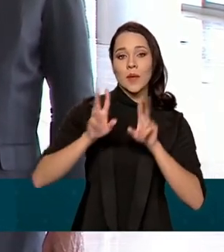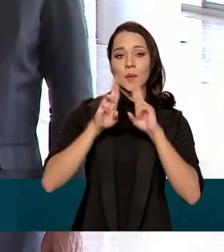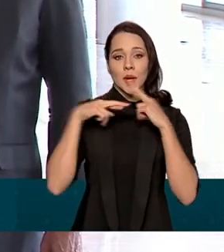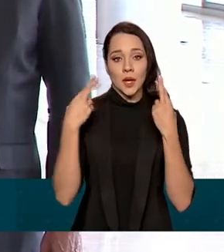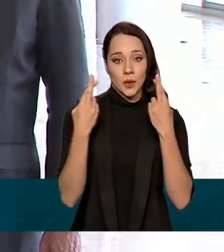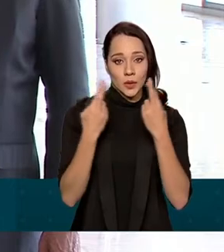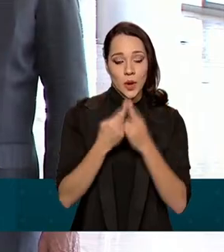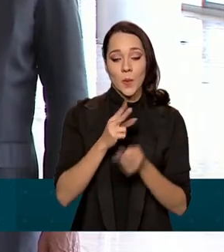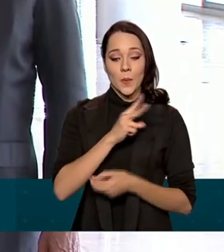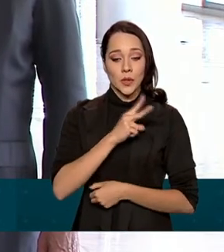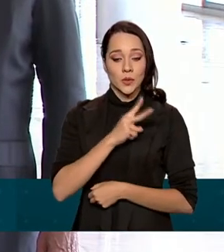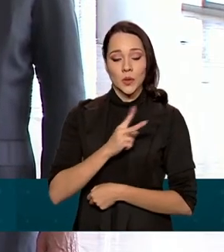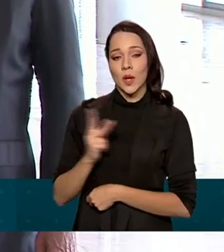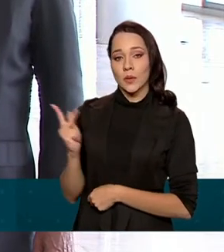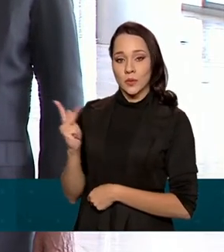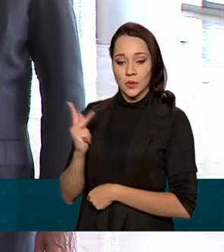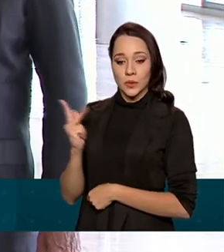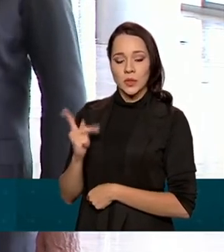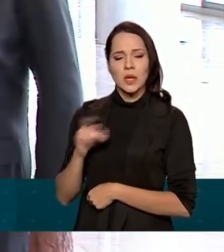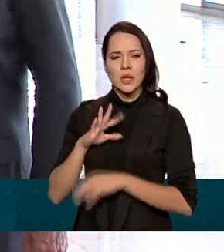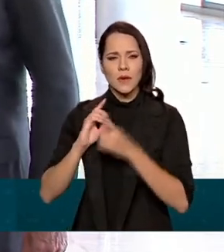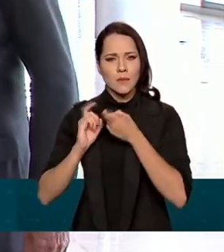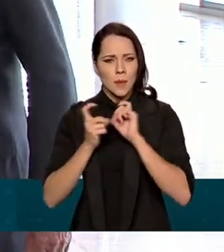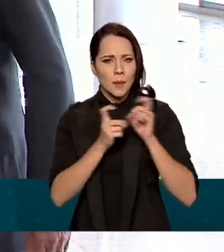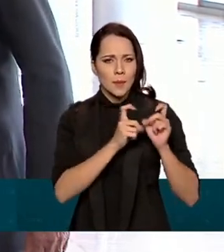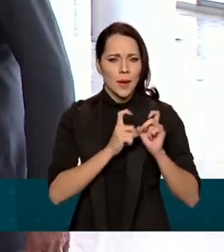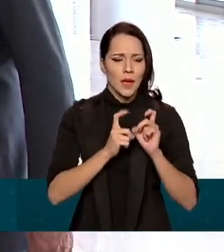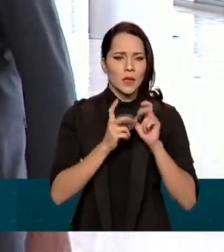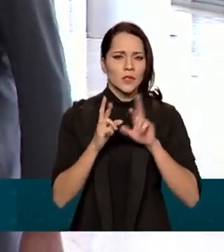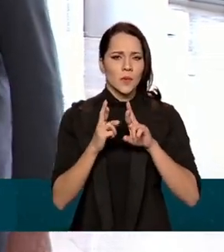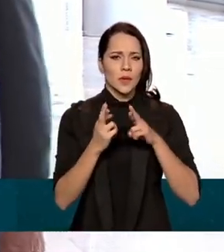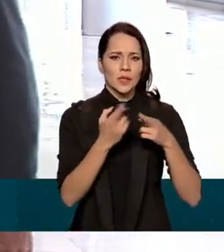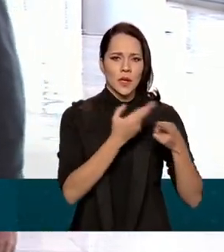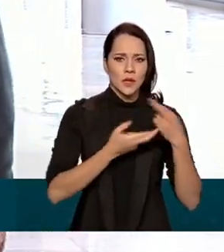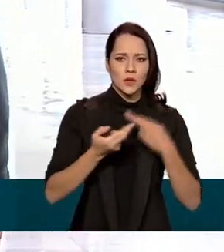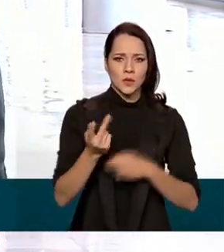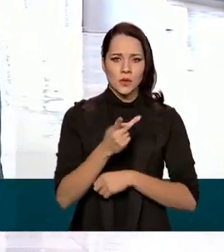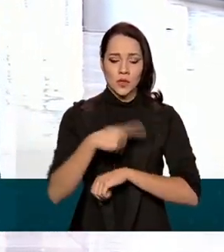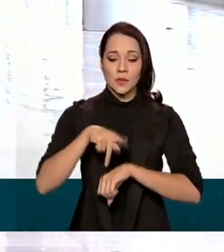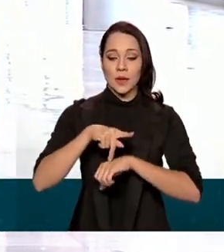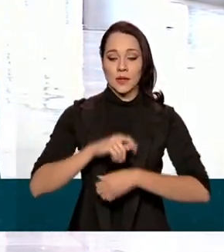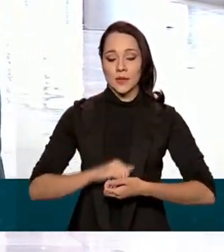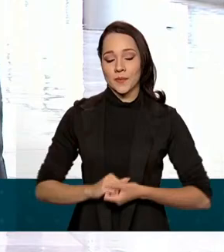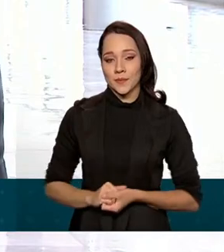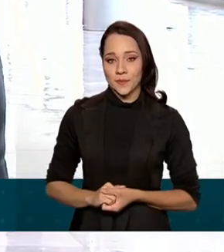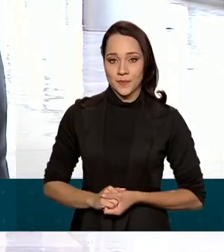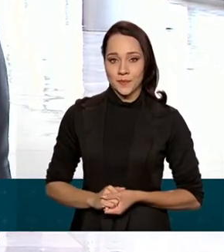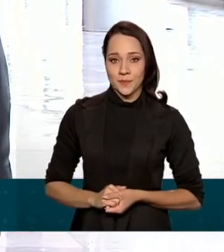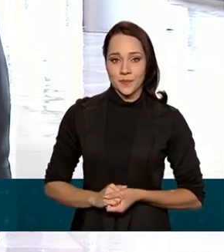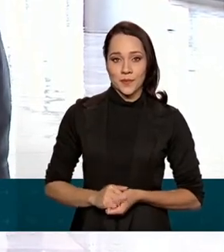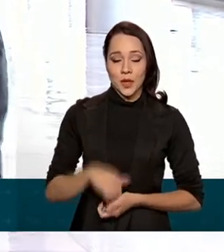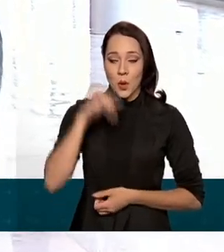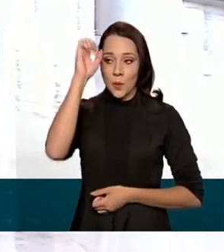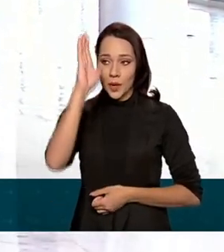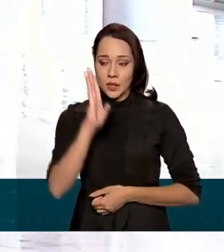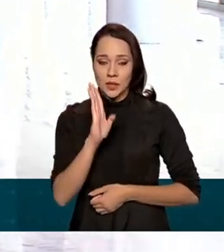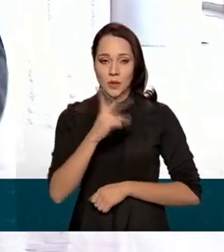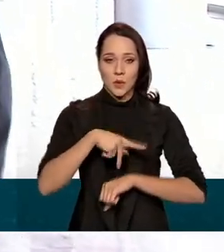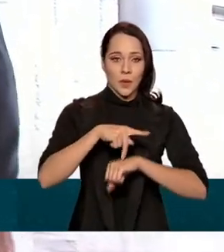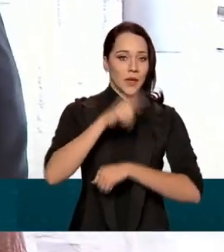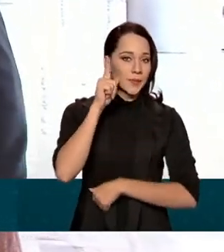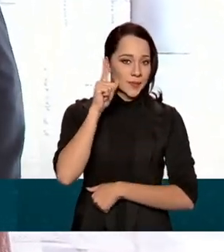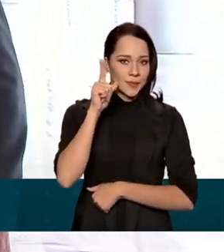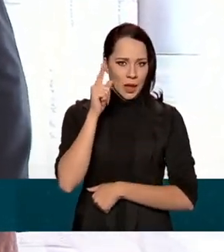reunião privada que eles terão, onde vão conversar sobre as relações entre os dois países. Brasil e